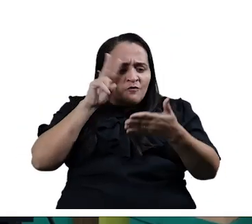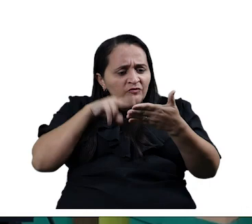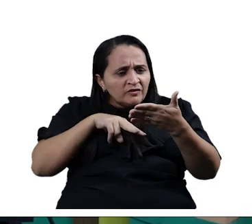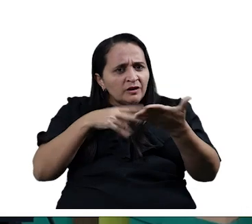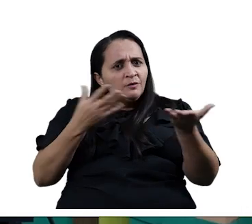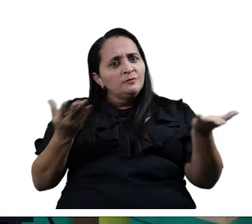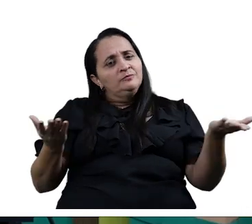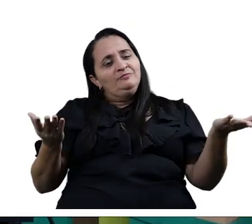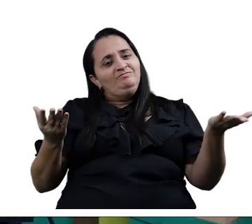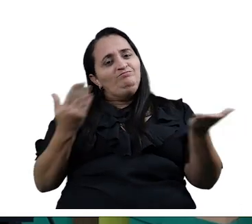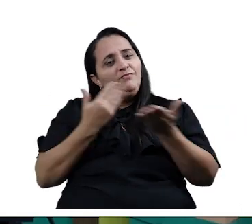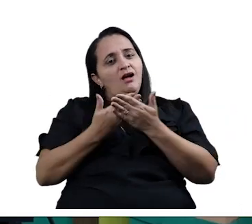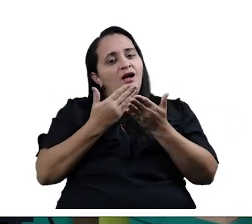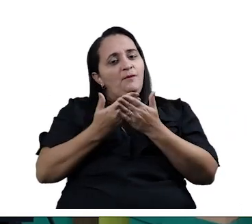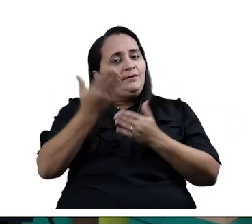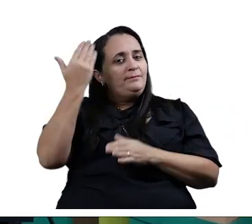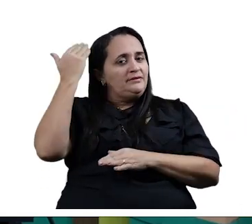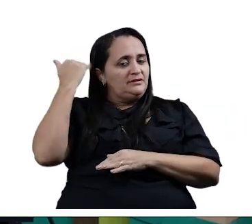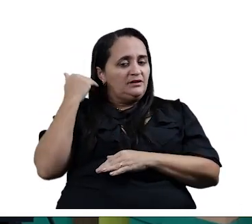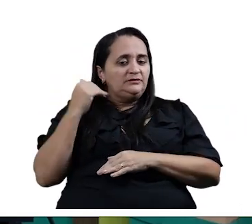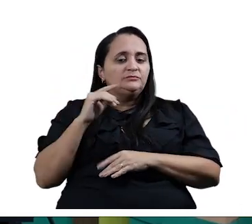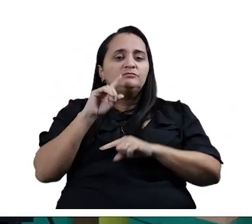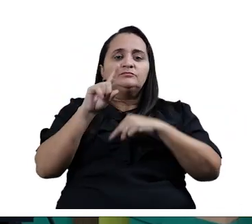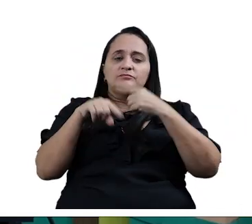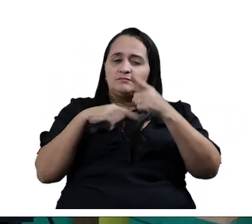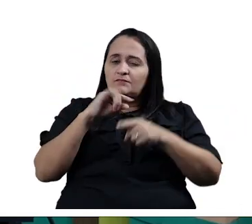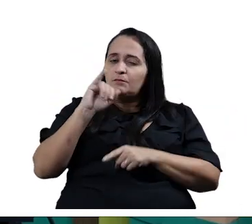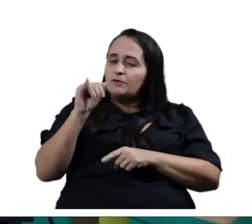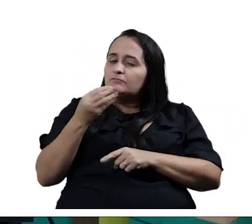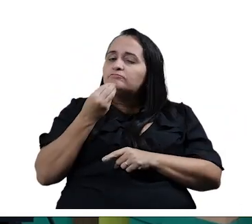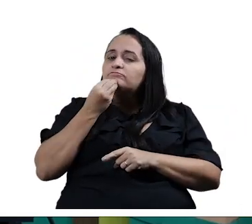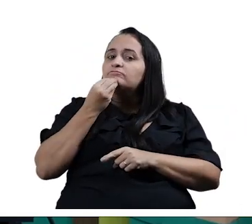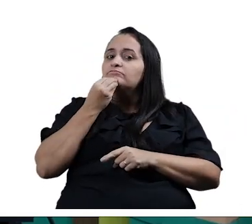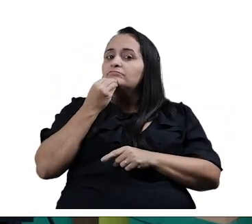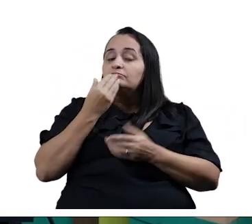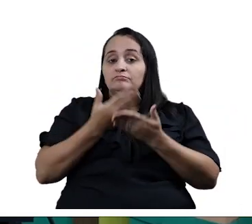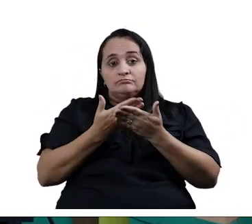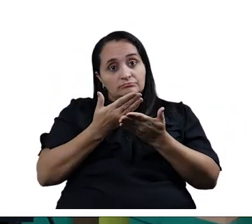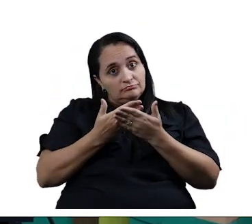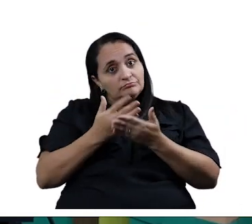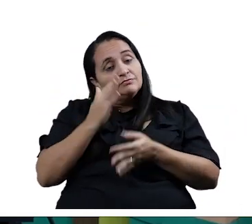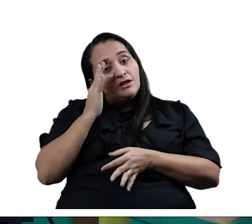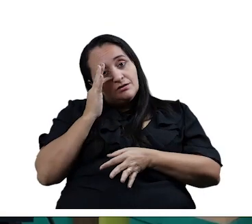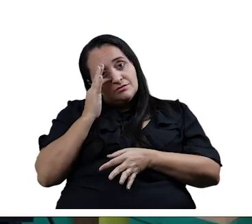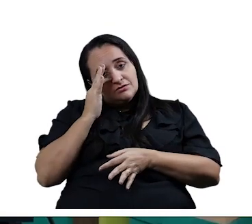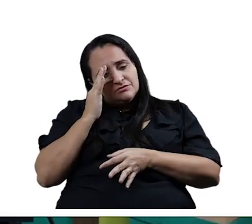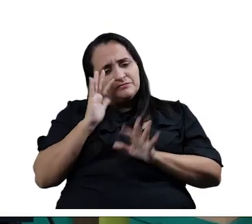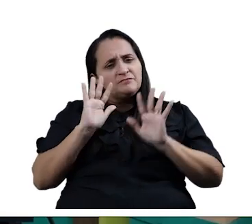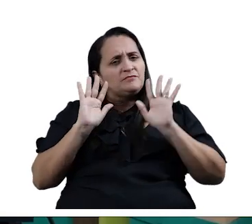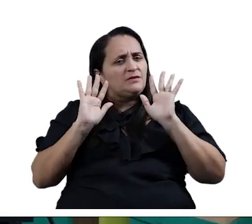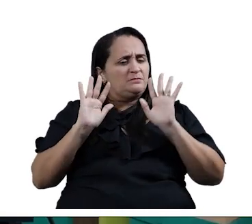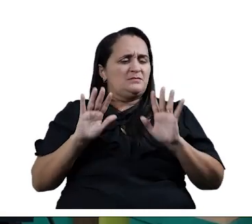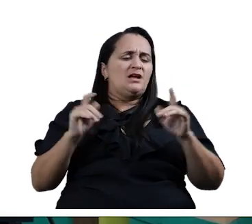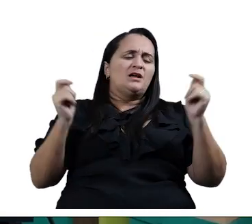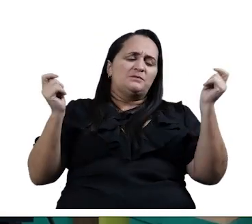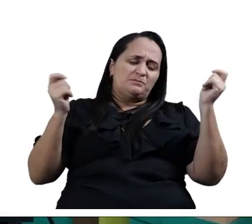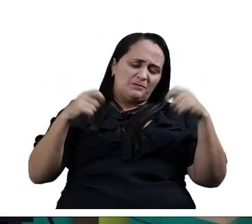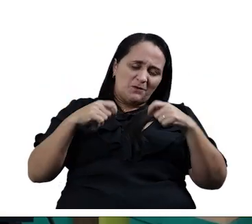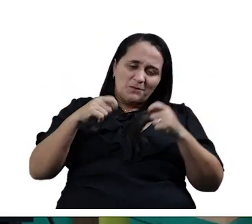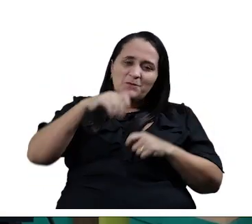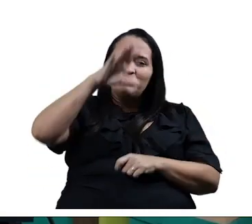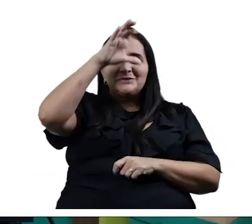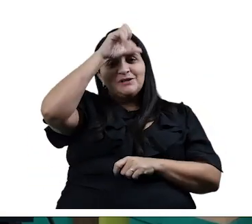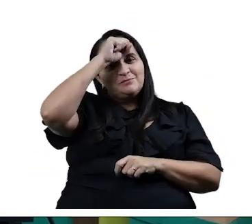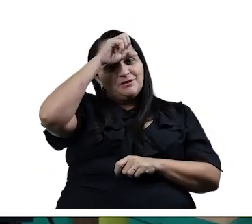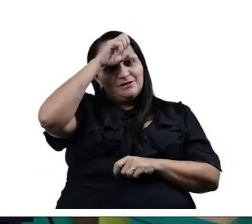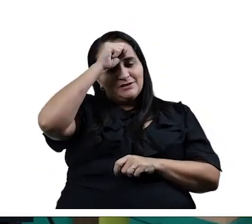aula? Poxa, espero que você tenha a oportunidade de assistir. Mas se não assistiu, dá para aprender aqui